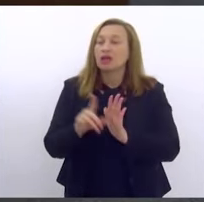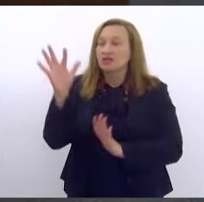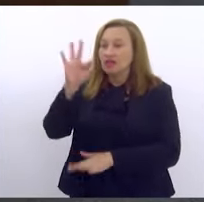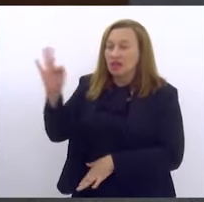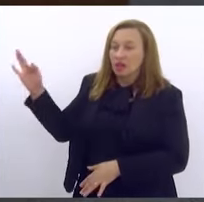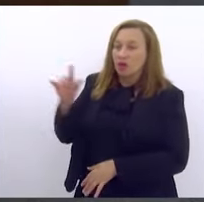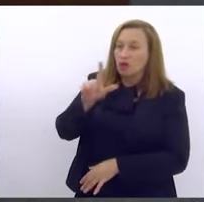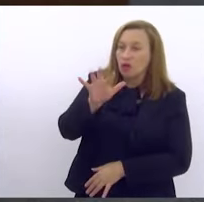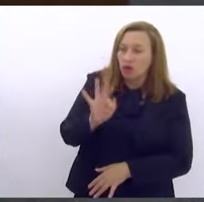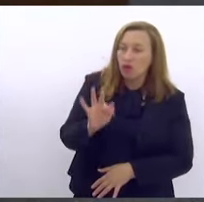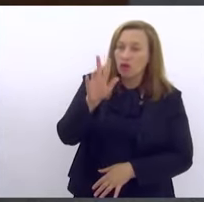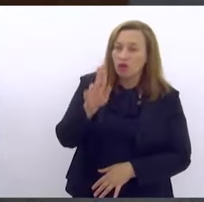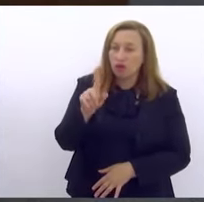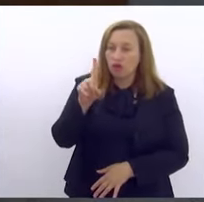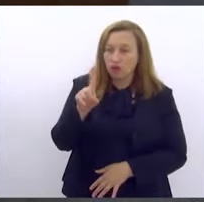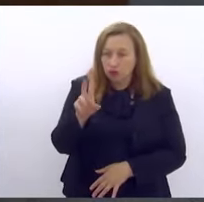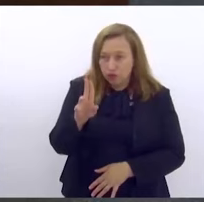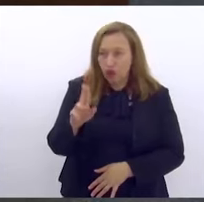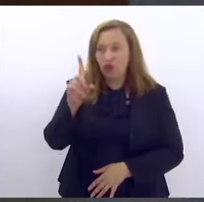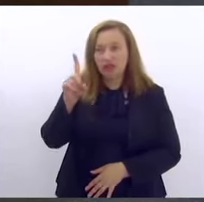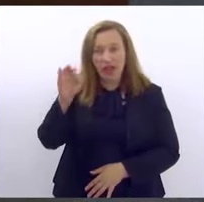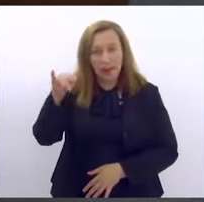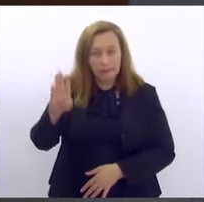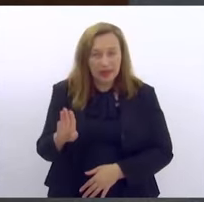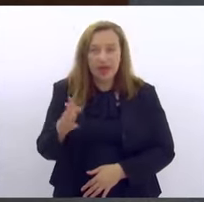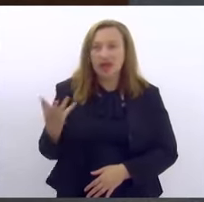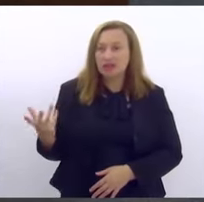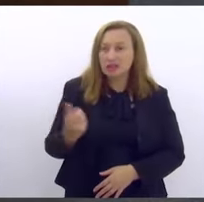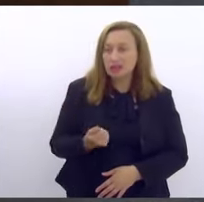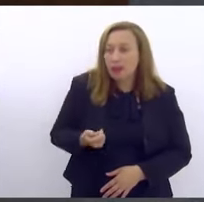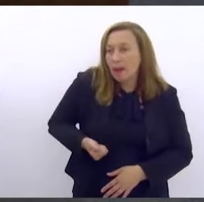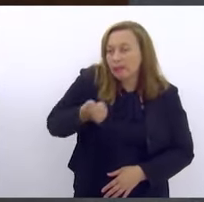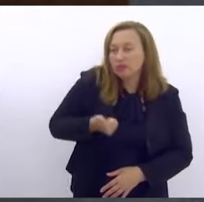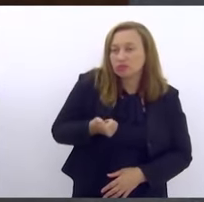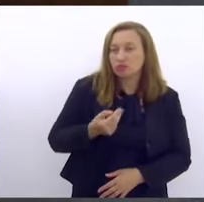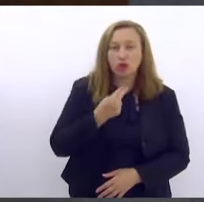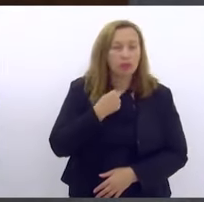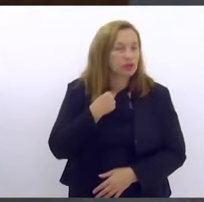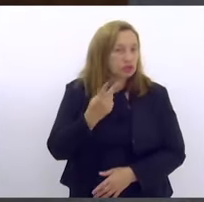Fundeb, receber esse abono. Vão ficar de fora.